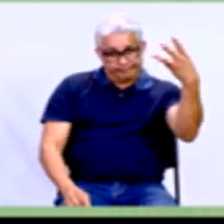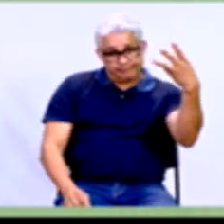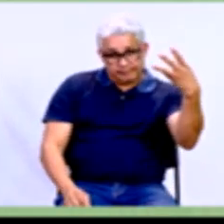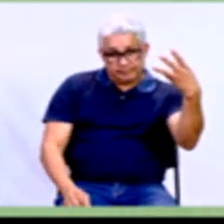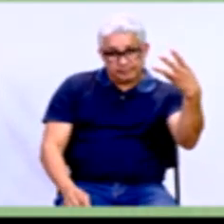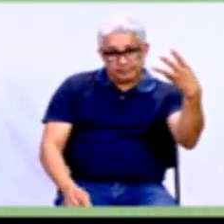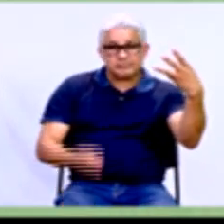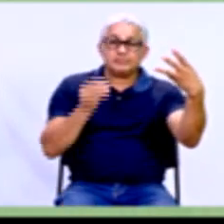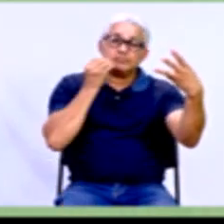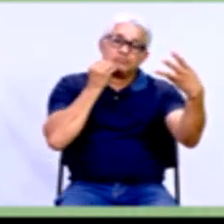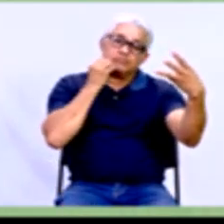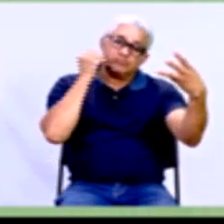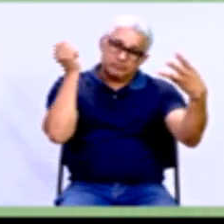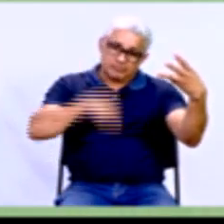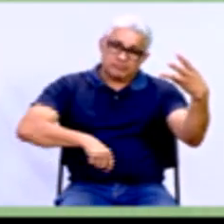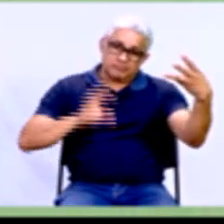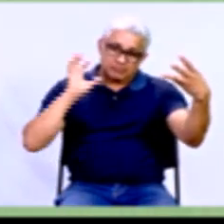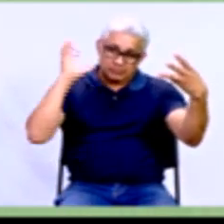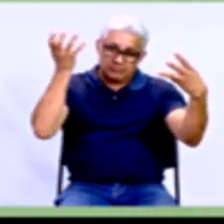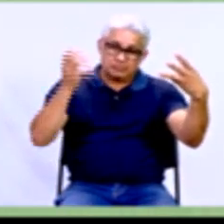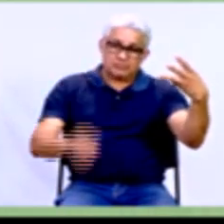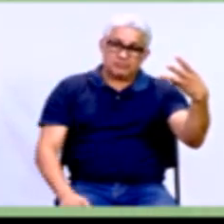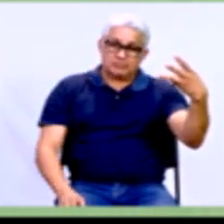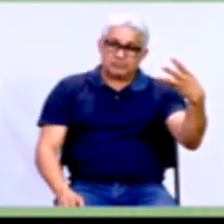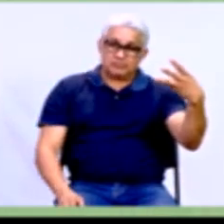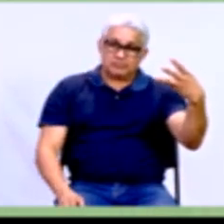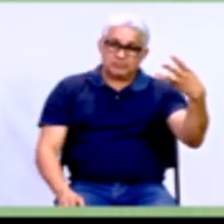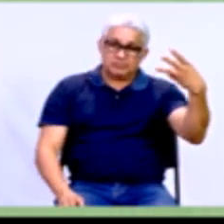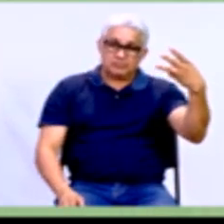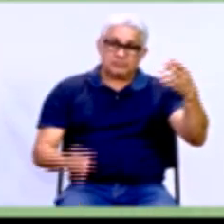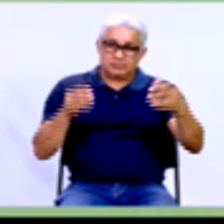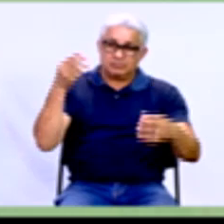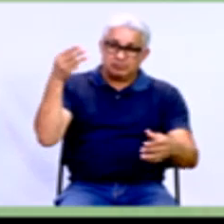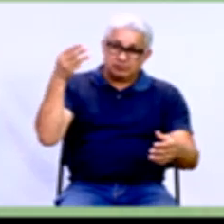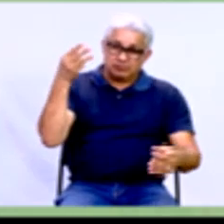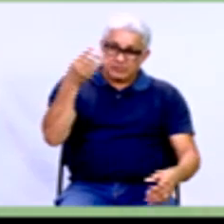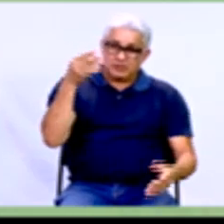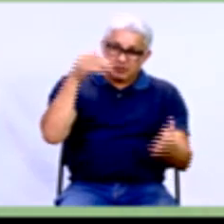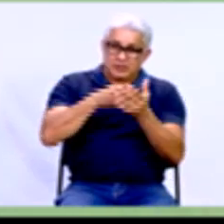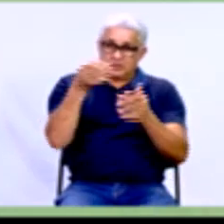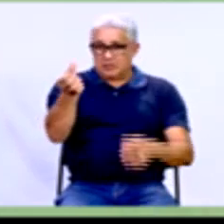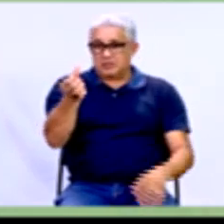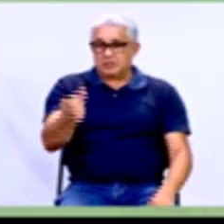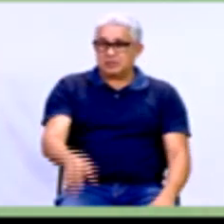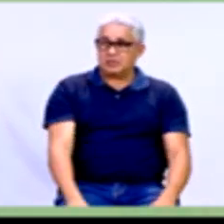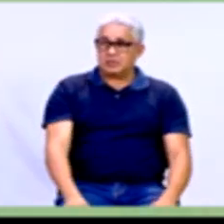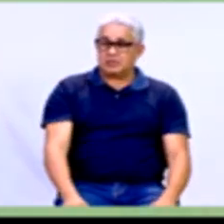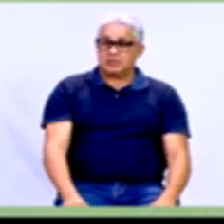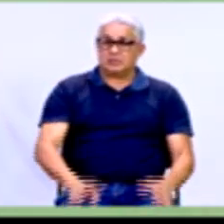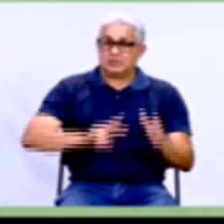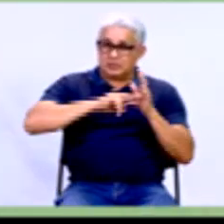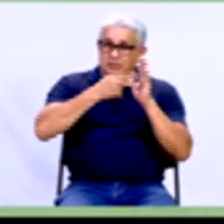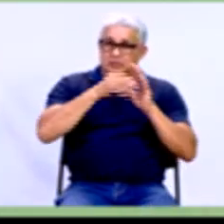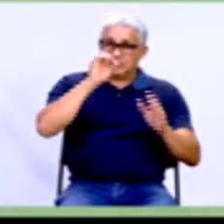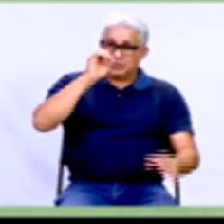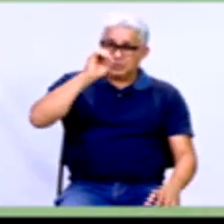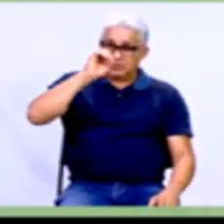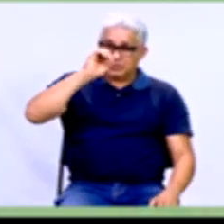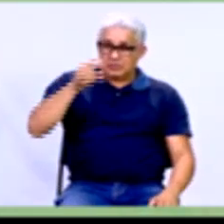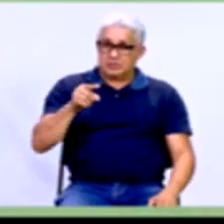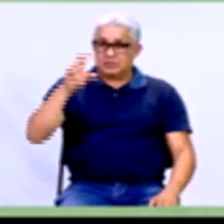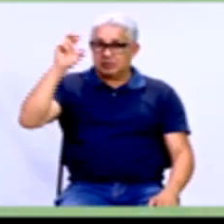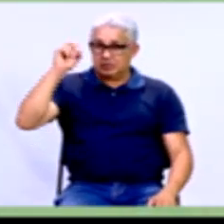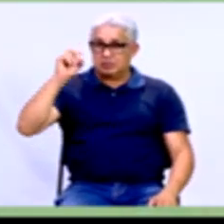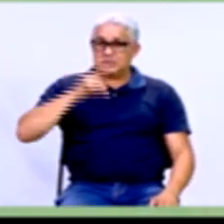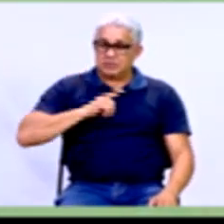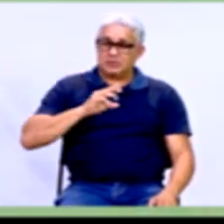possibilidades de acontecer, de 3 em 6. Isso significa vai dar 0,50 e eu já fiz